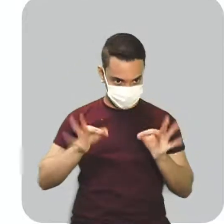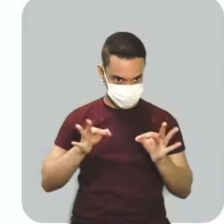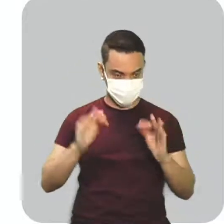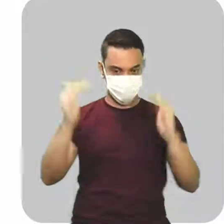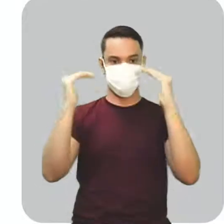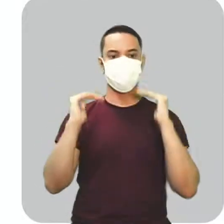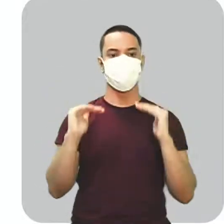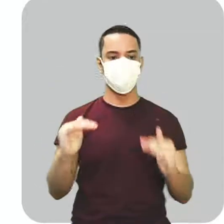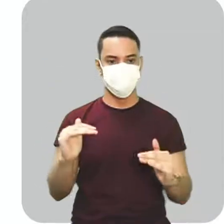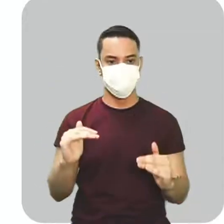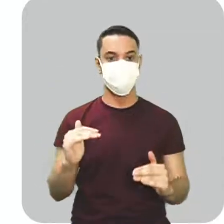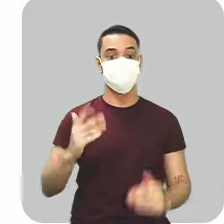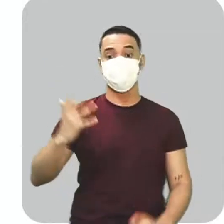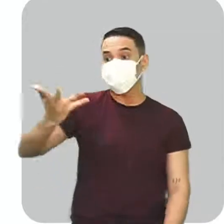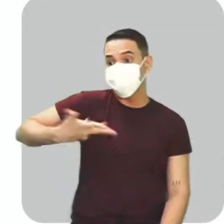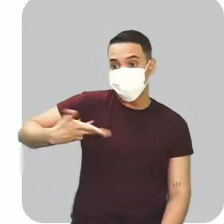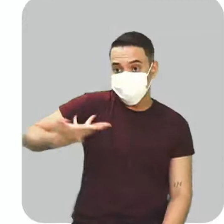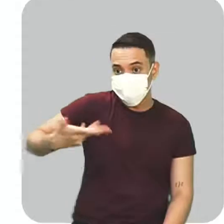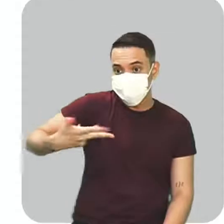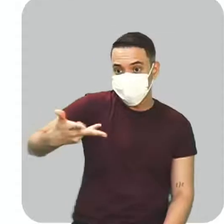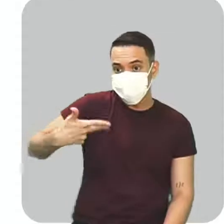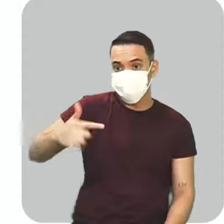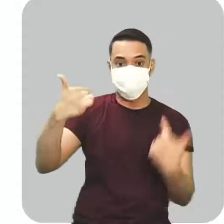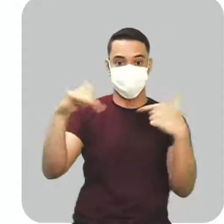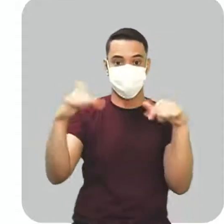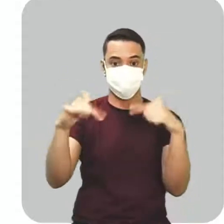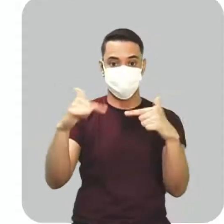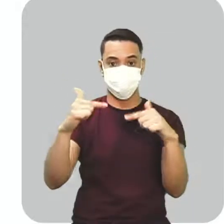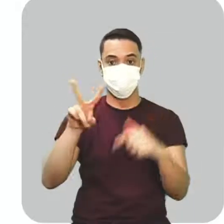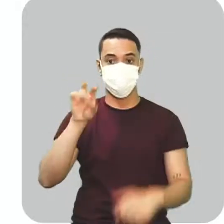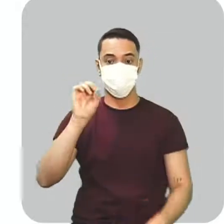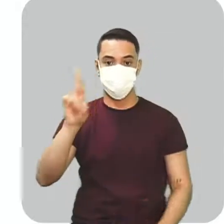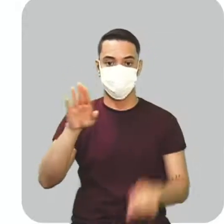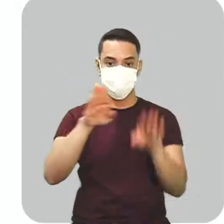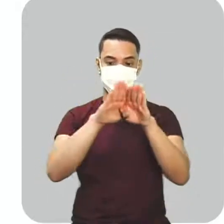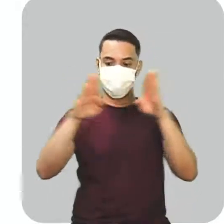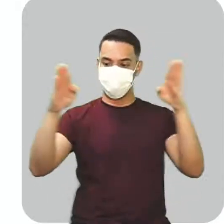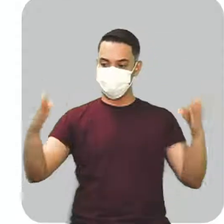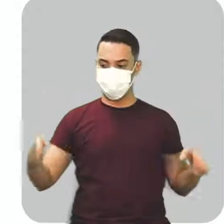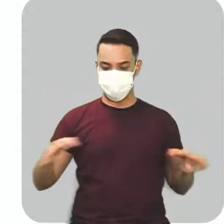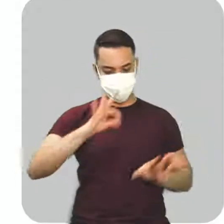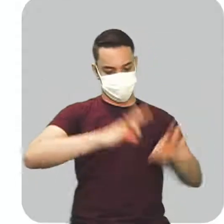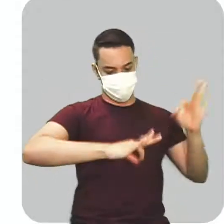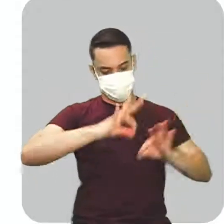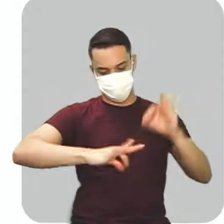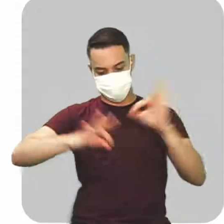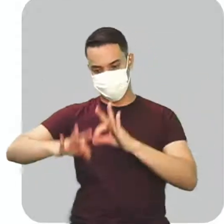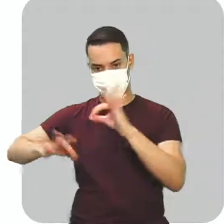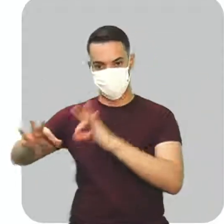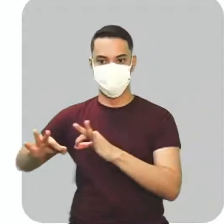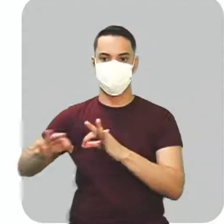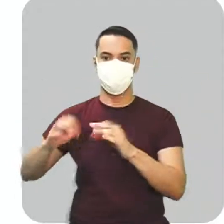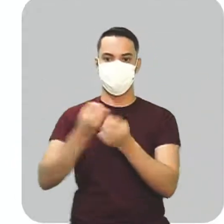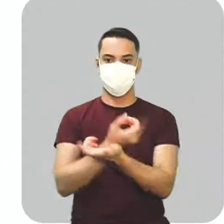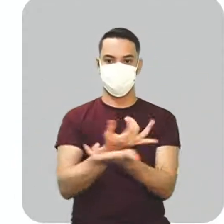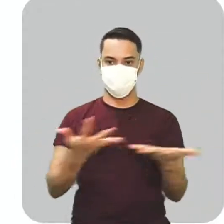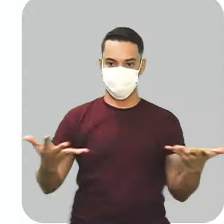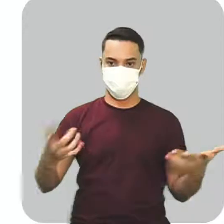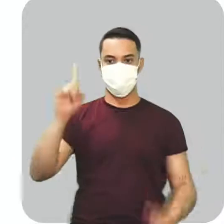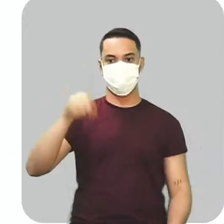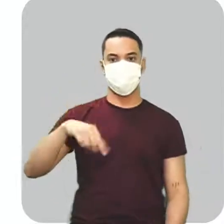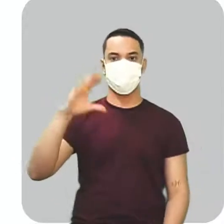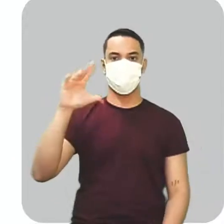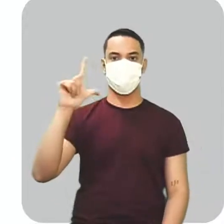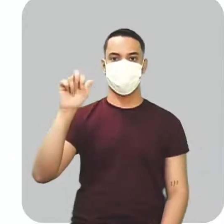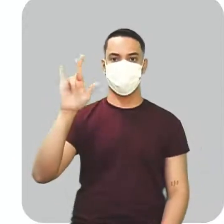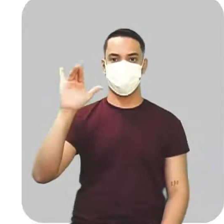Para adiantar o expediente, enfeitarei a mesa, Clarice Lispector. Ó, ordem direta